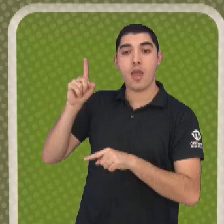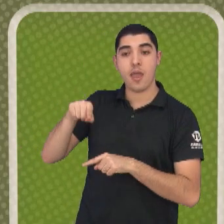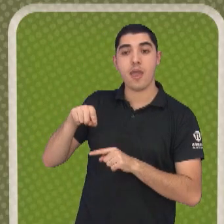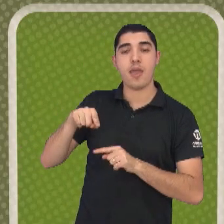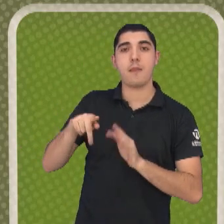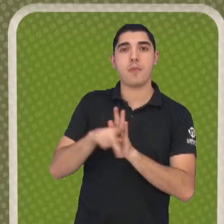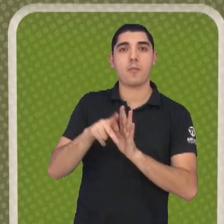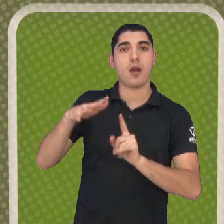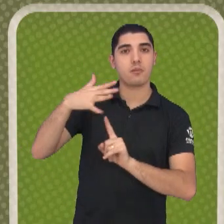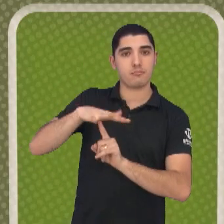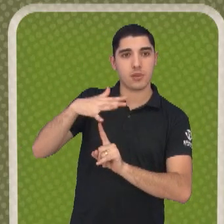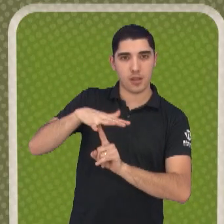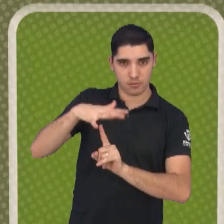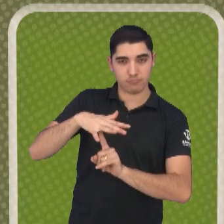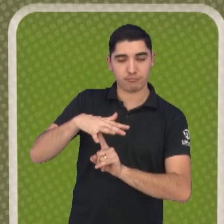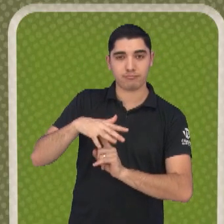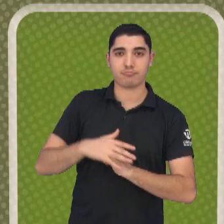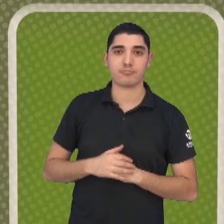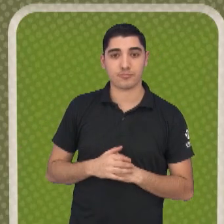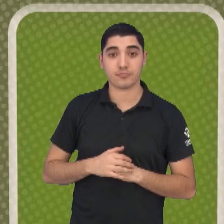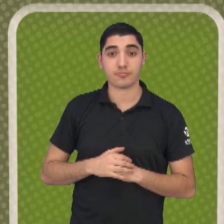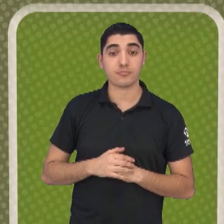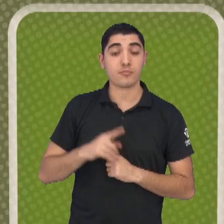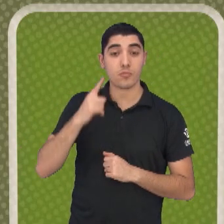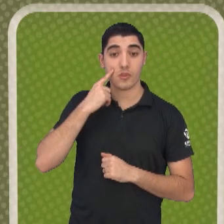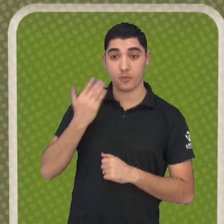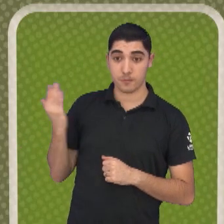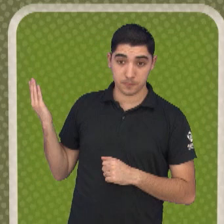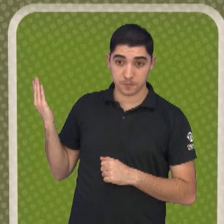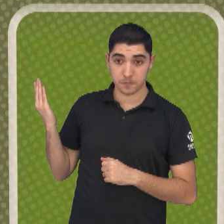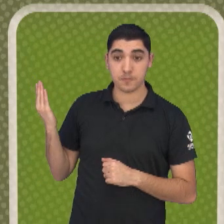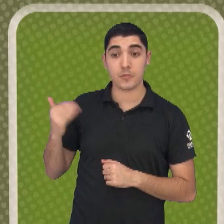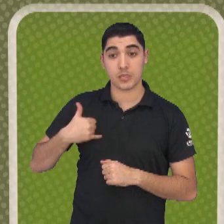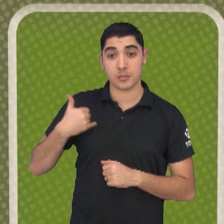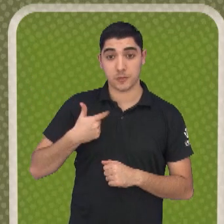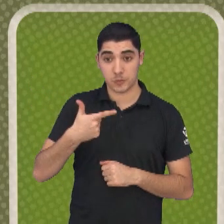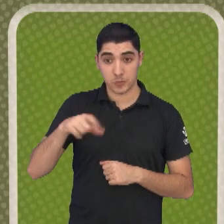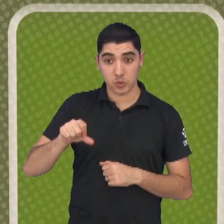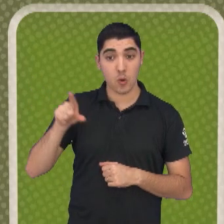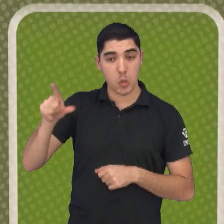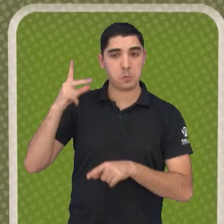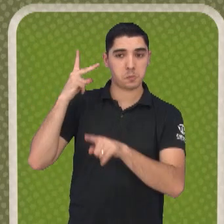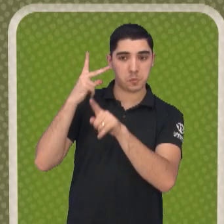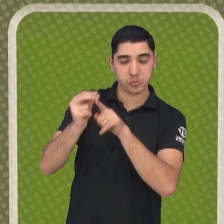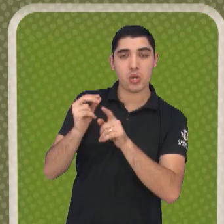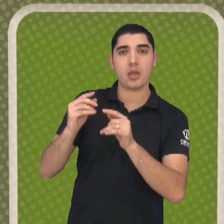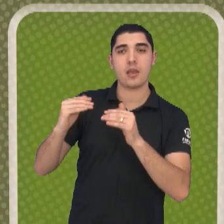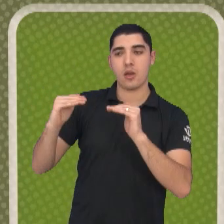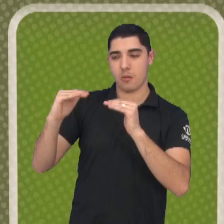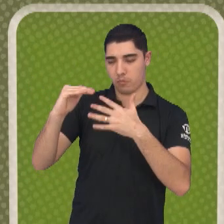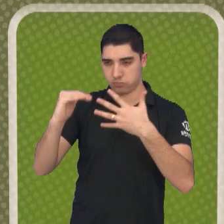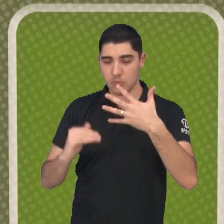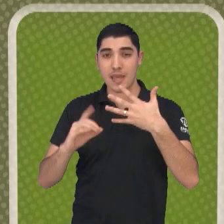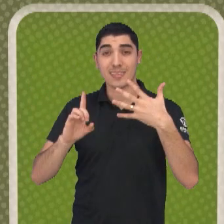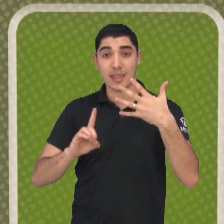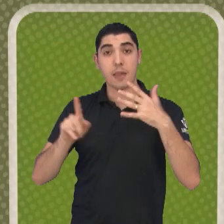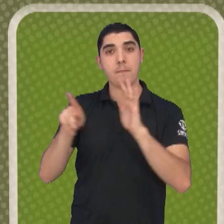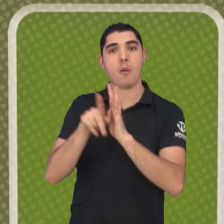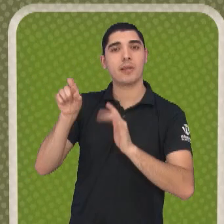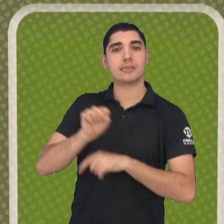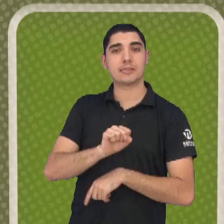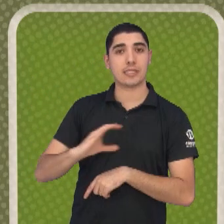do Pará Paulo Henrique é zagueiro tem 29 anos ele foi campeão da Série B Catarinense pelo barra